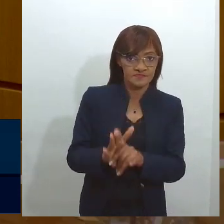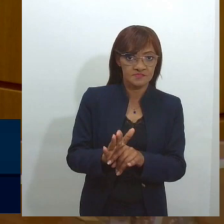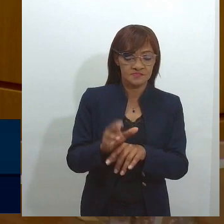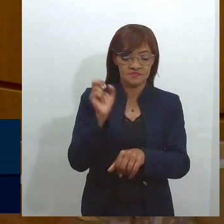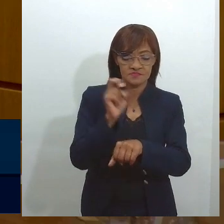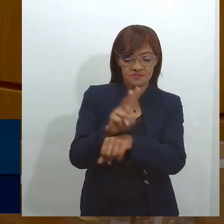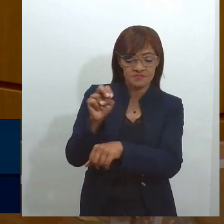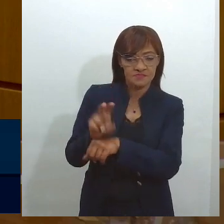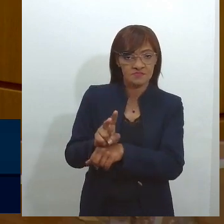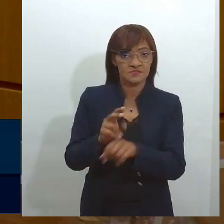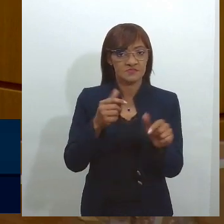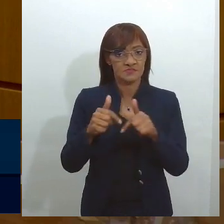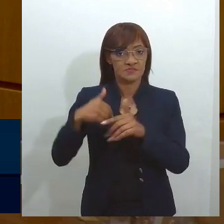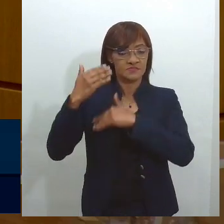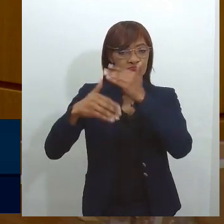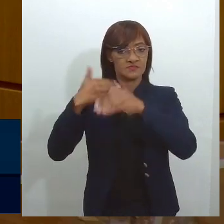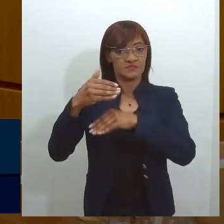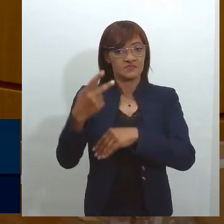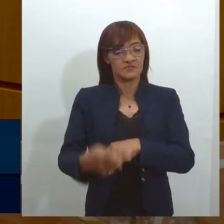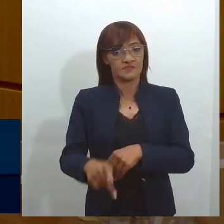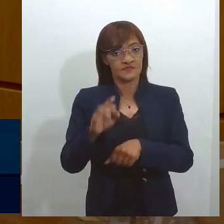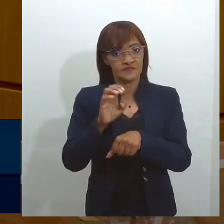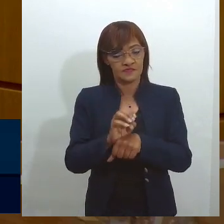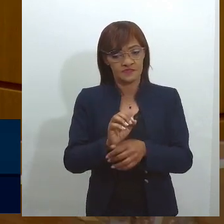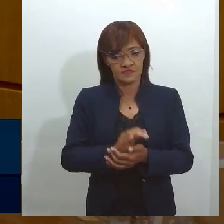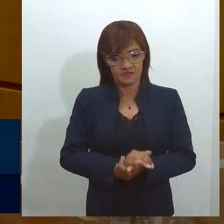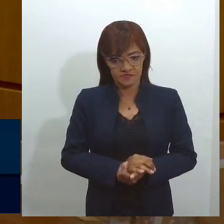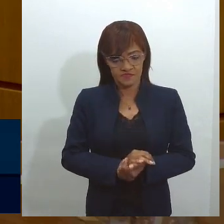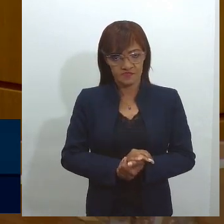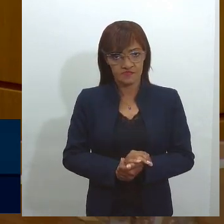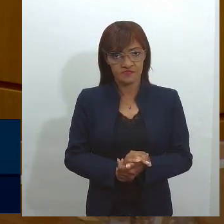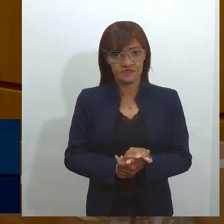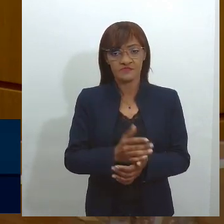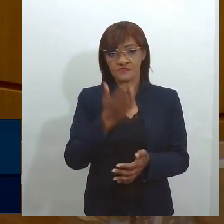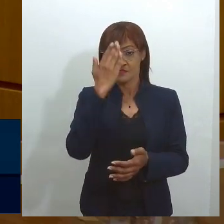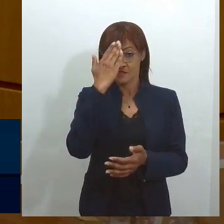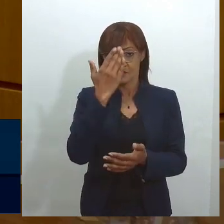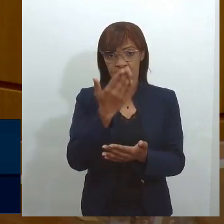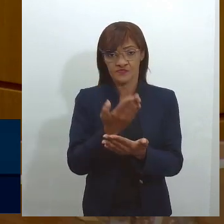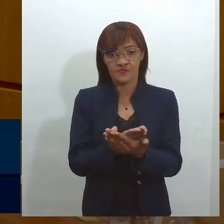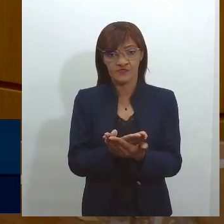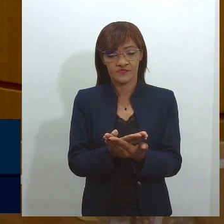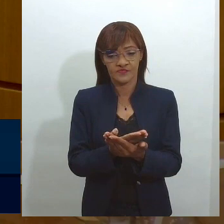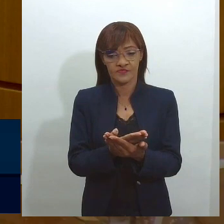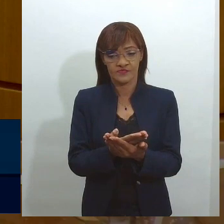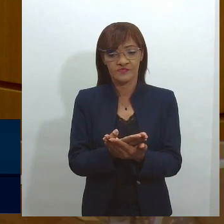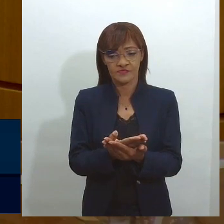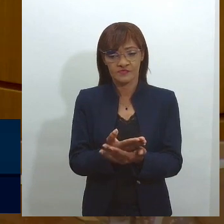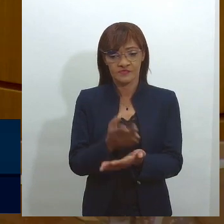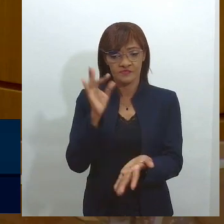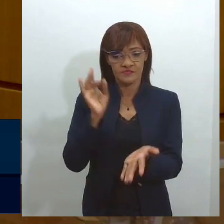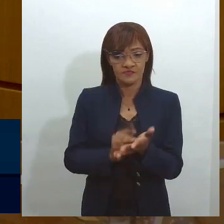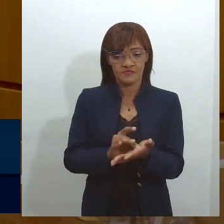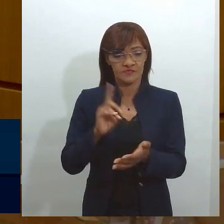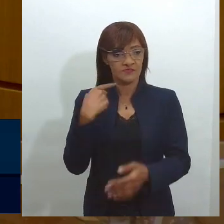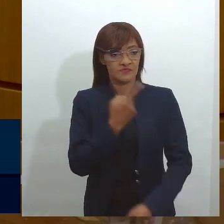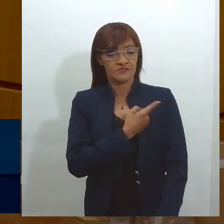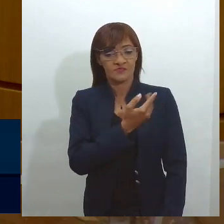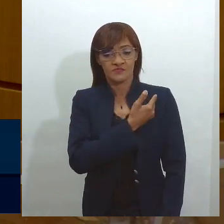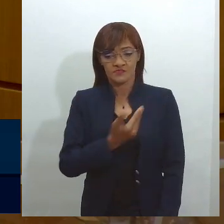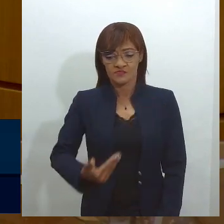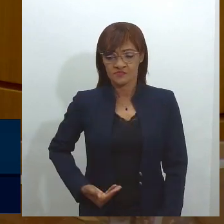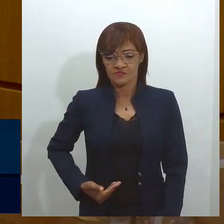Estado pela confiança e credibilidade com a qual o nosso governo tem tratado os novos